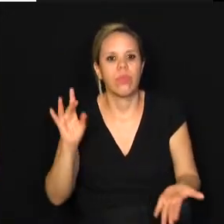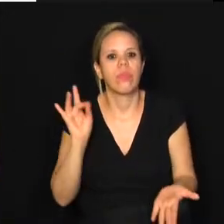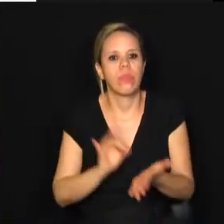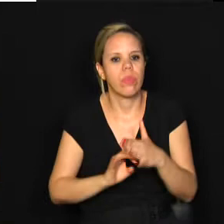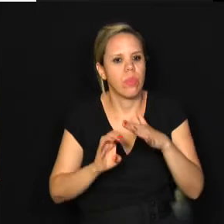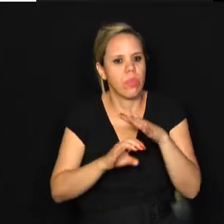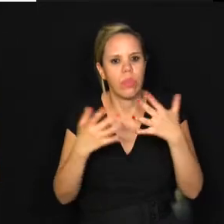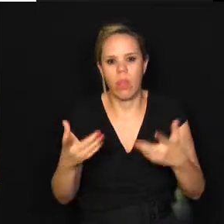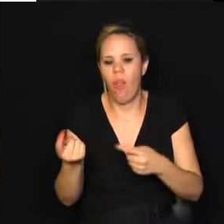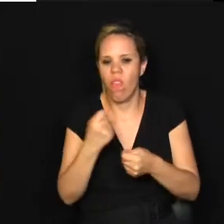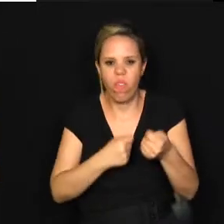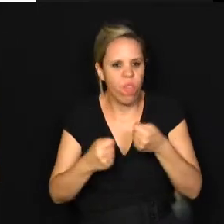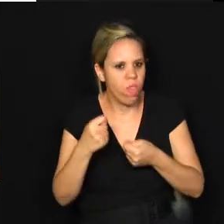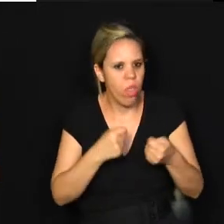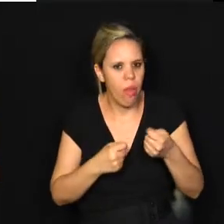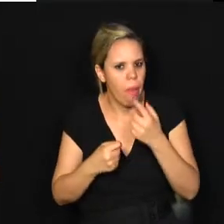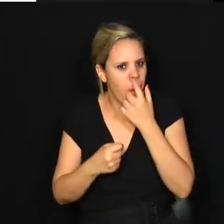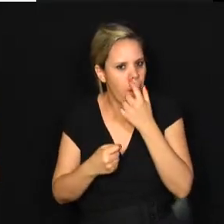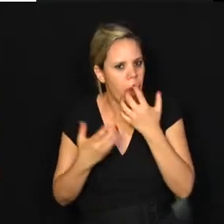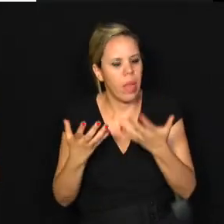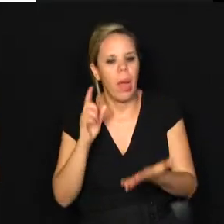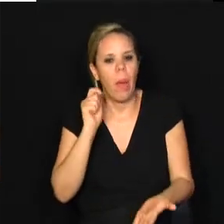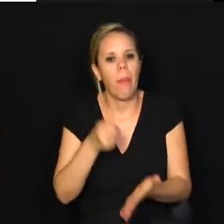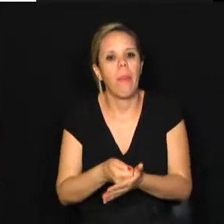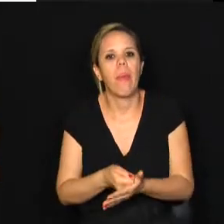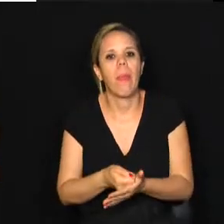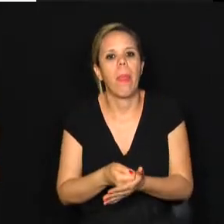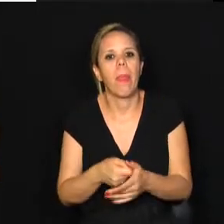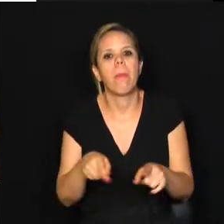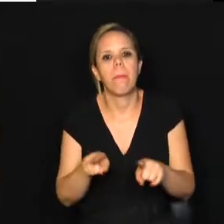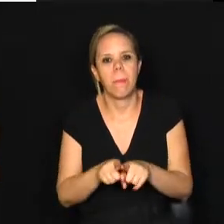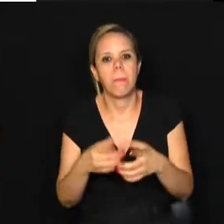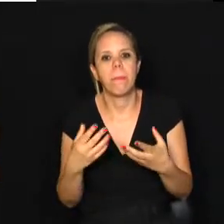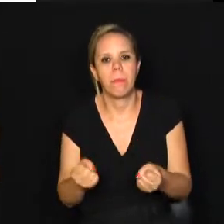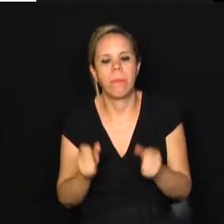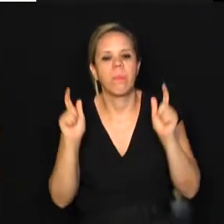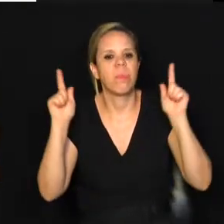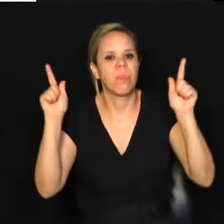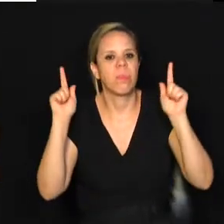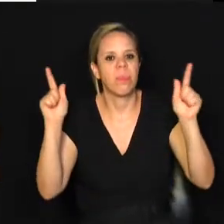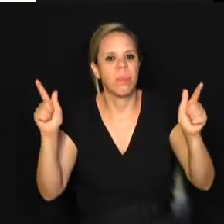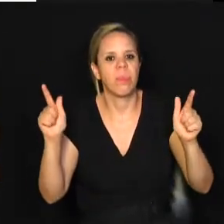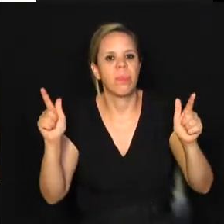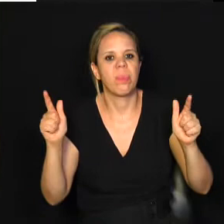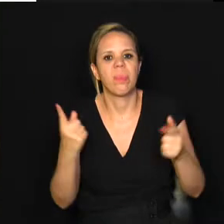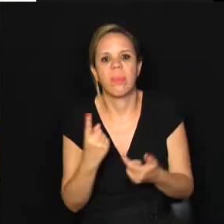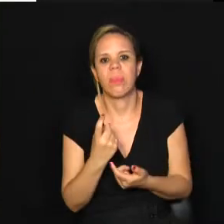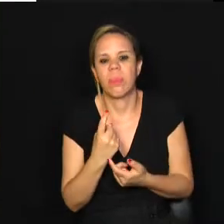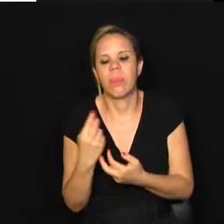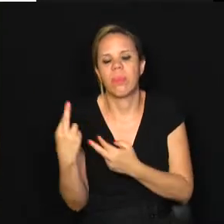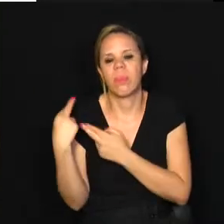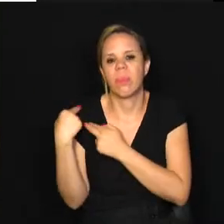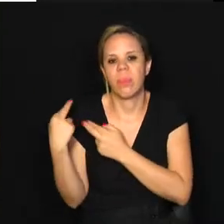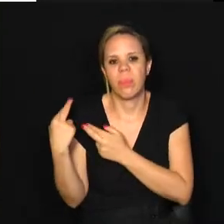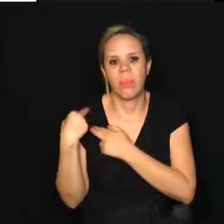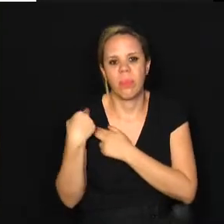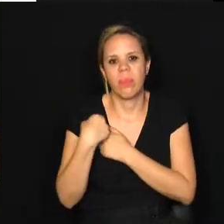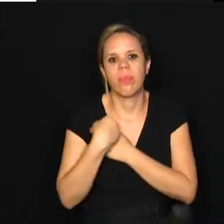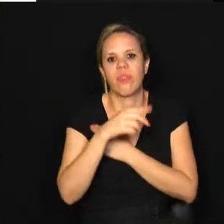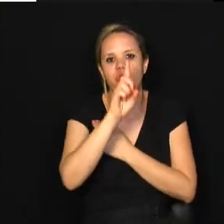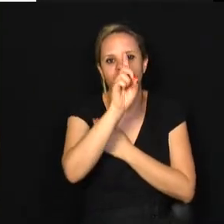quer negociar e que ela quer impor, então eles também estão aderindo à greve. E essa greve, a única responsabilidade é da direção da